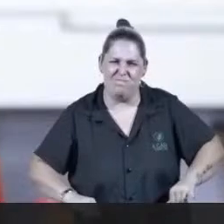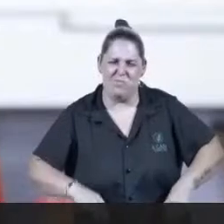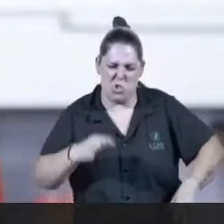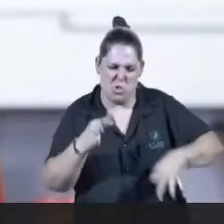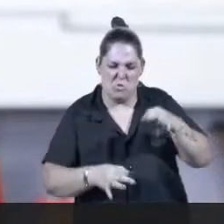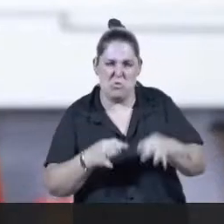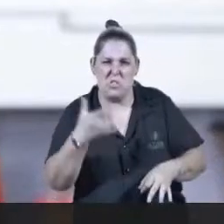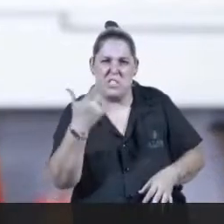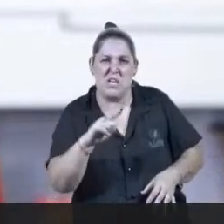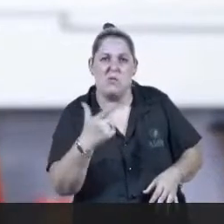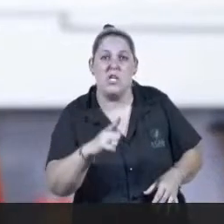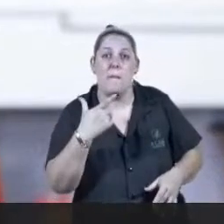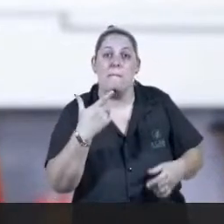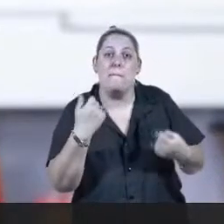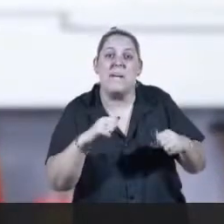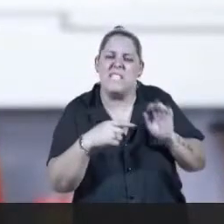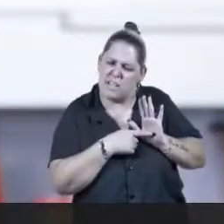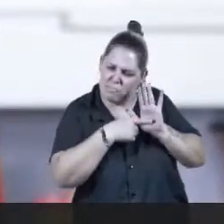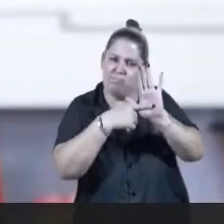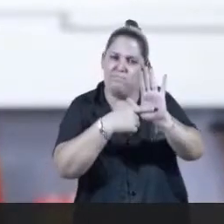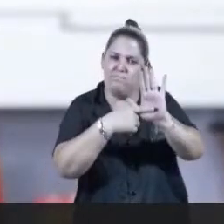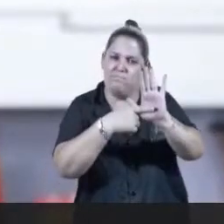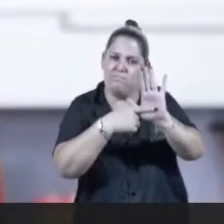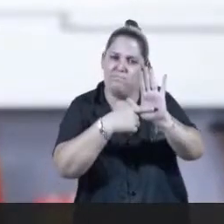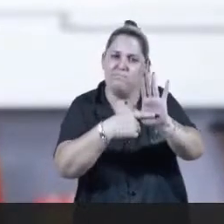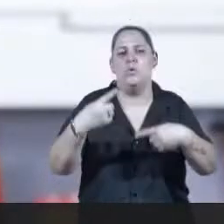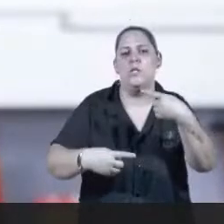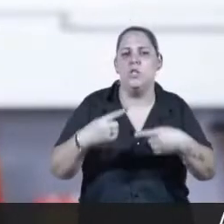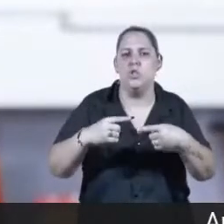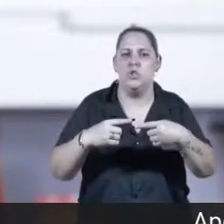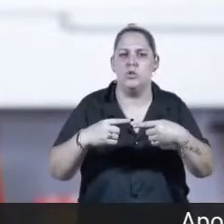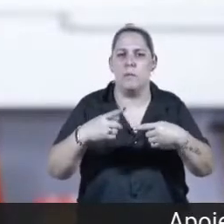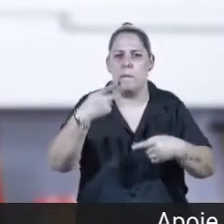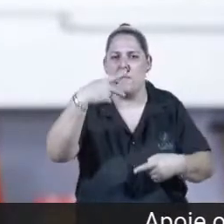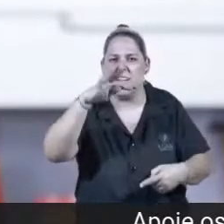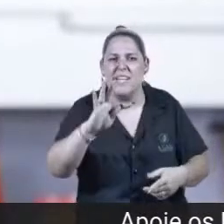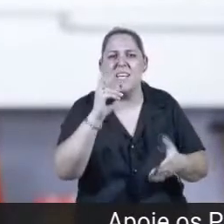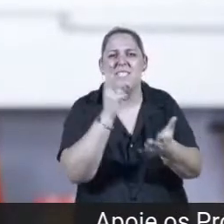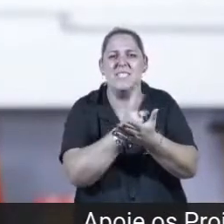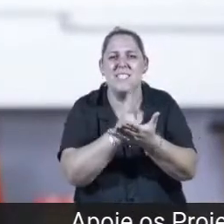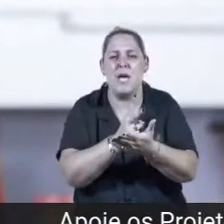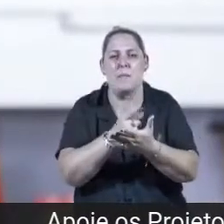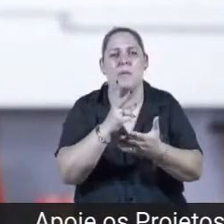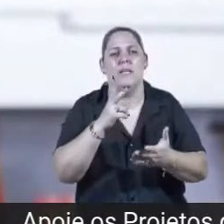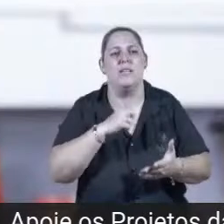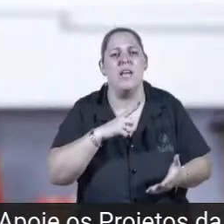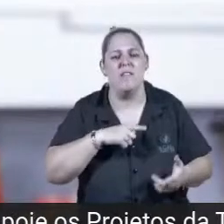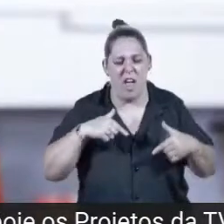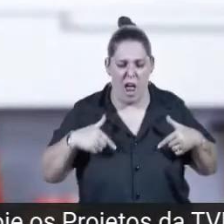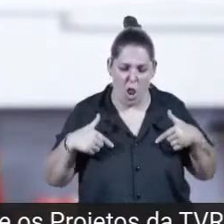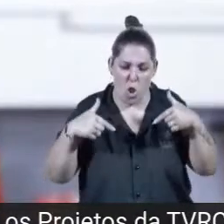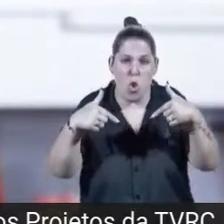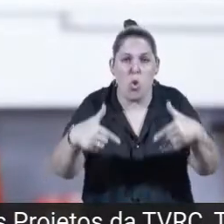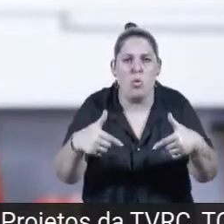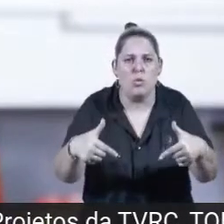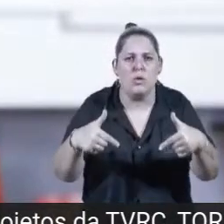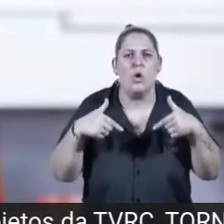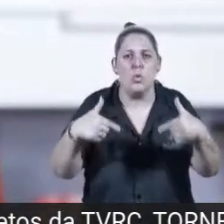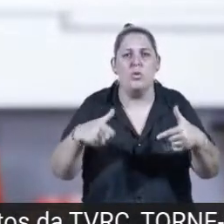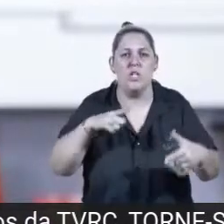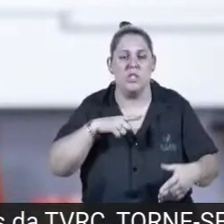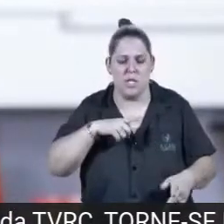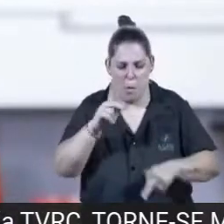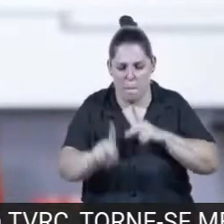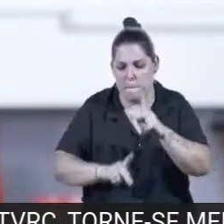injustiçado, tinha de ter uma representação política. Esse partido que teve sempre como causa essa luta, a luta de ter o